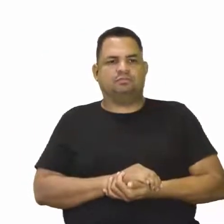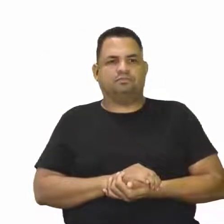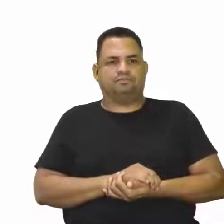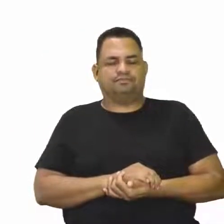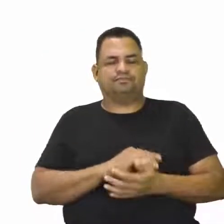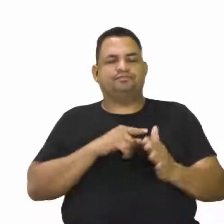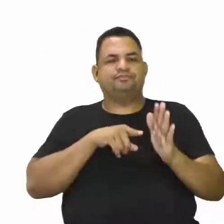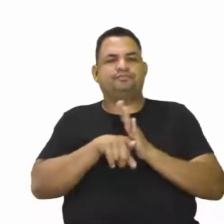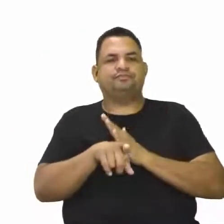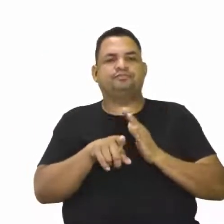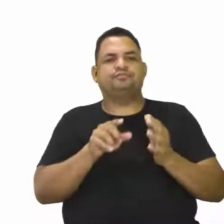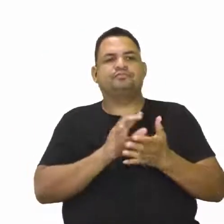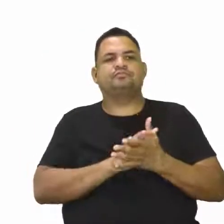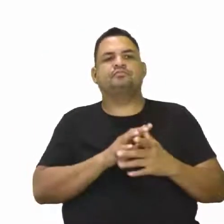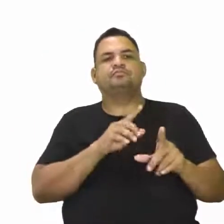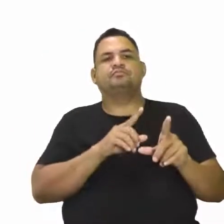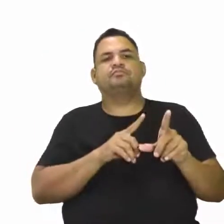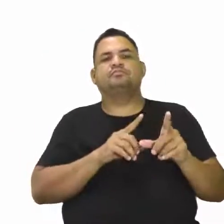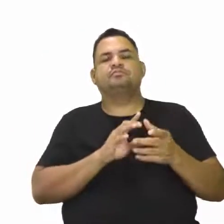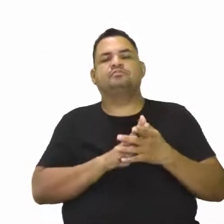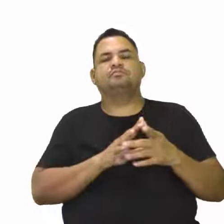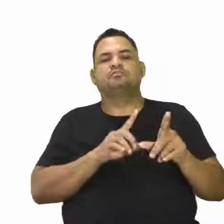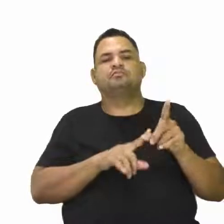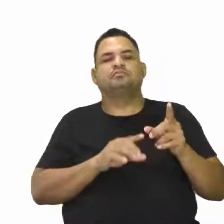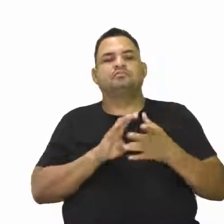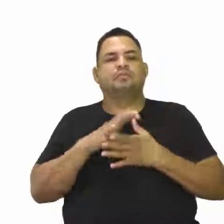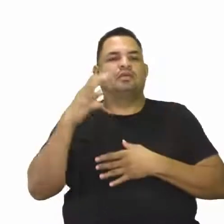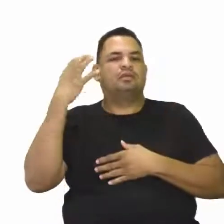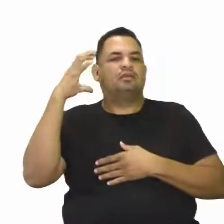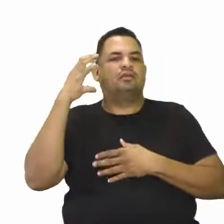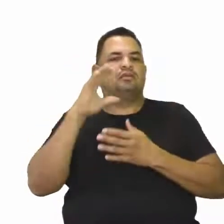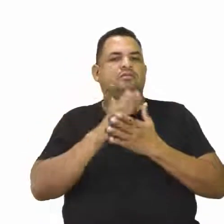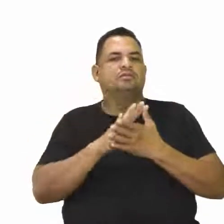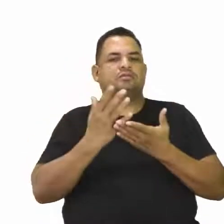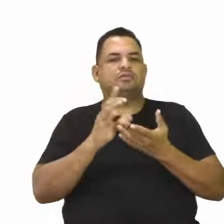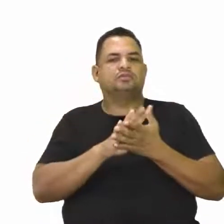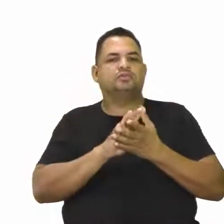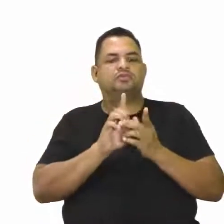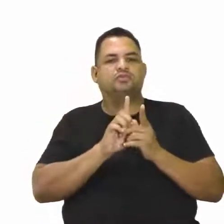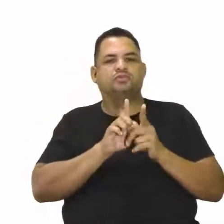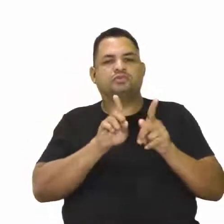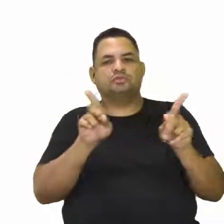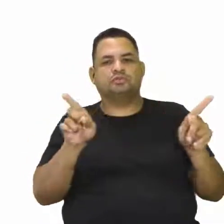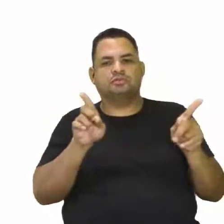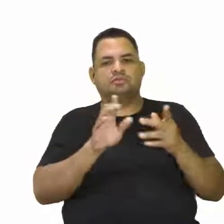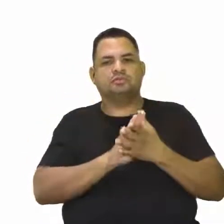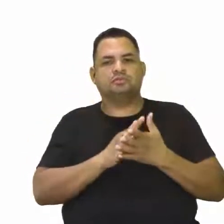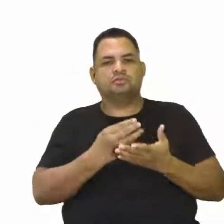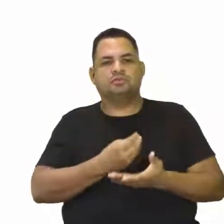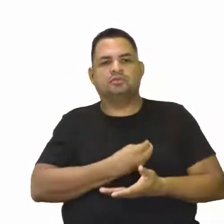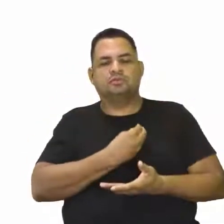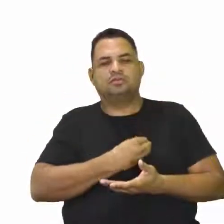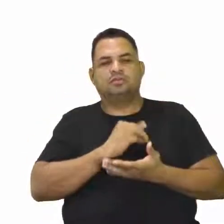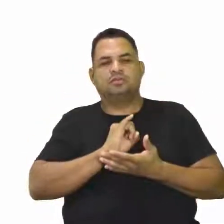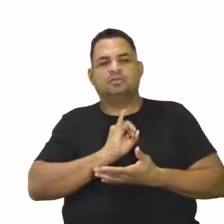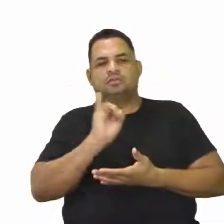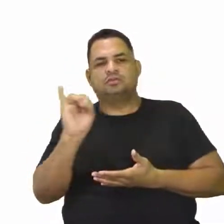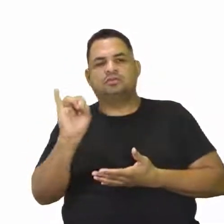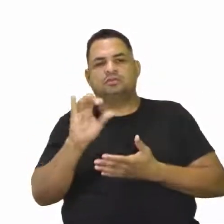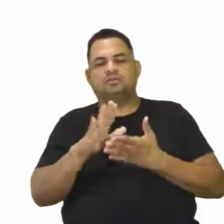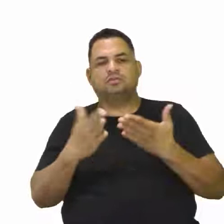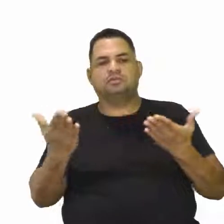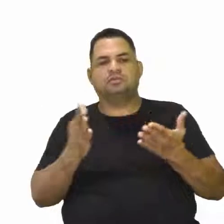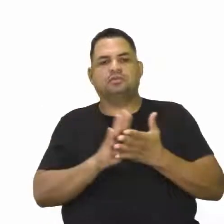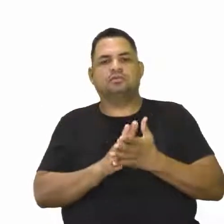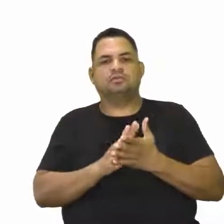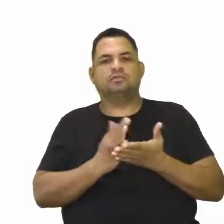pergunta era: a letra da canção coloca em cena um dilema por vezes vivenciado pelos imigrantes. Esse dilema